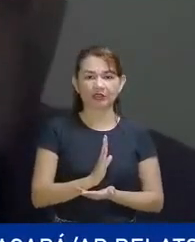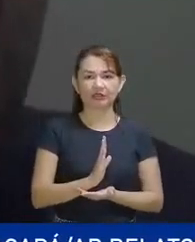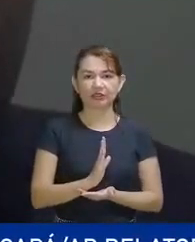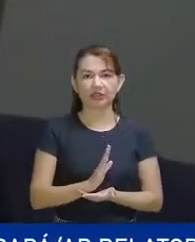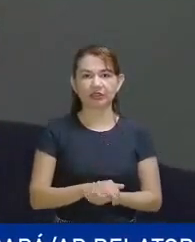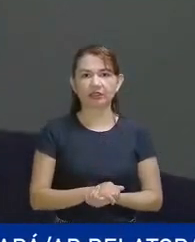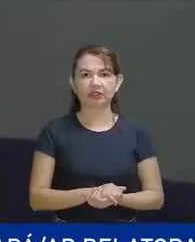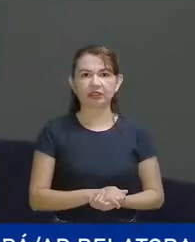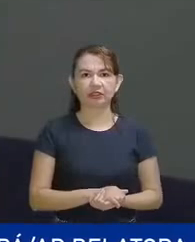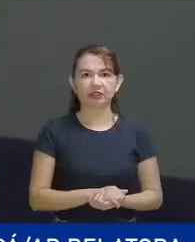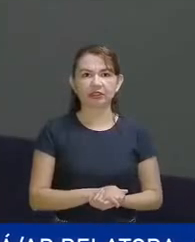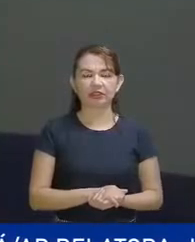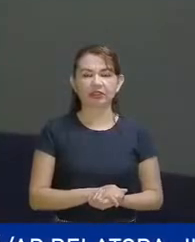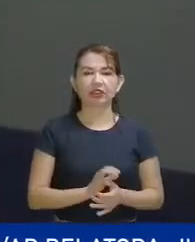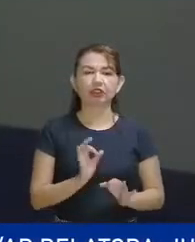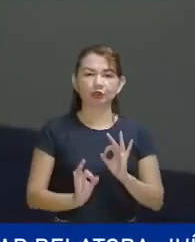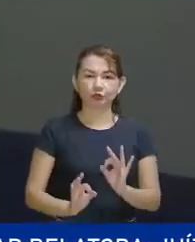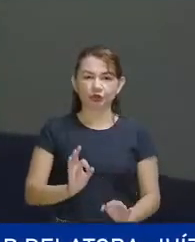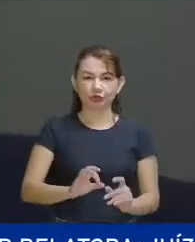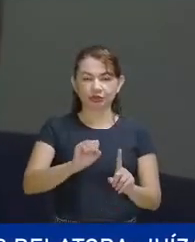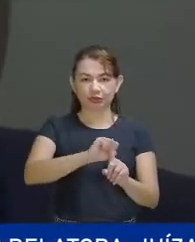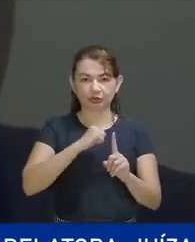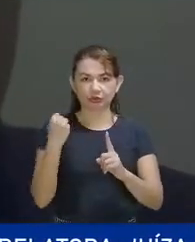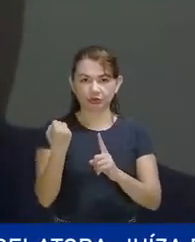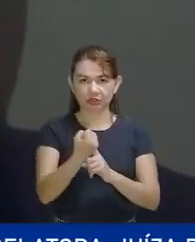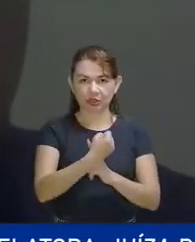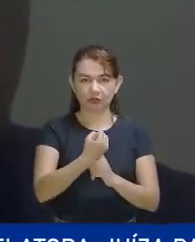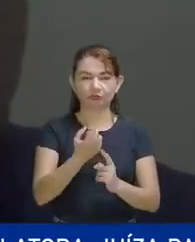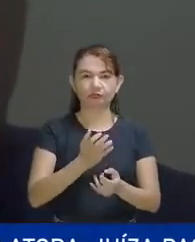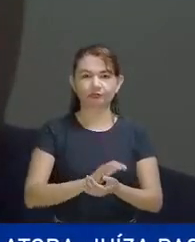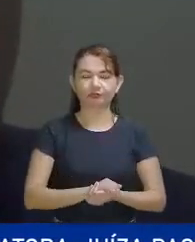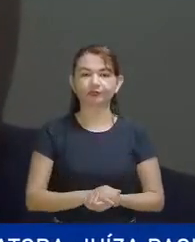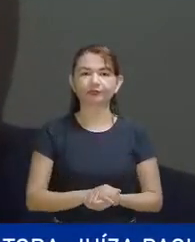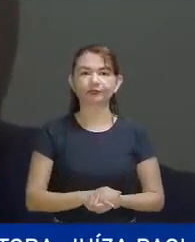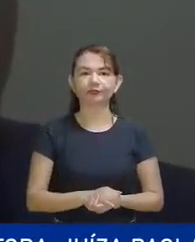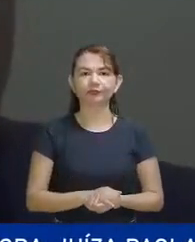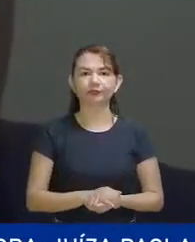um dos livros que eu li, ele falava de justiça social,